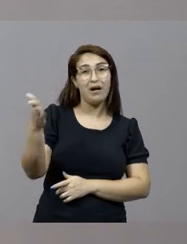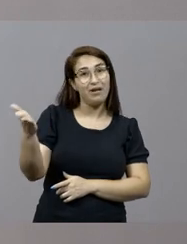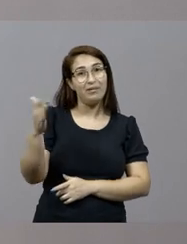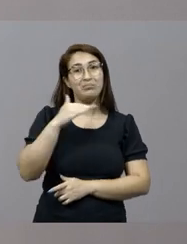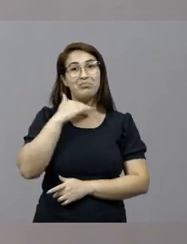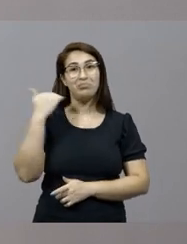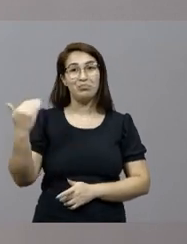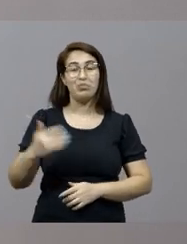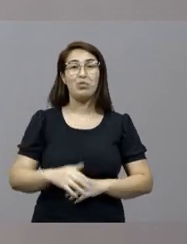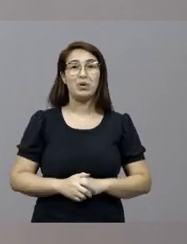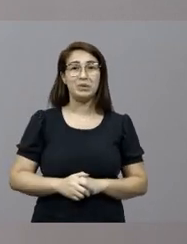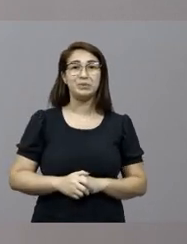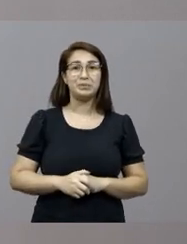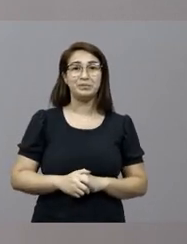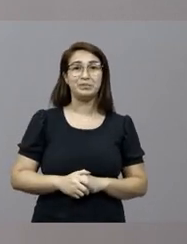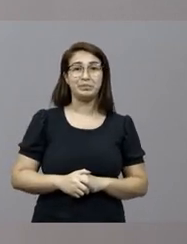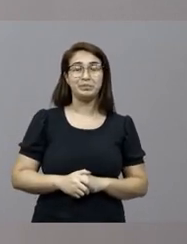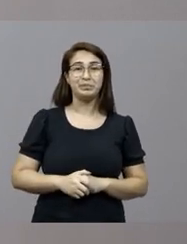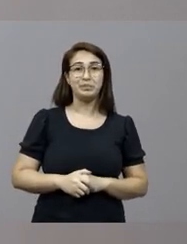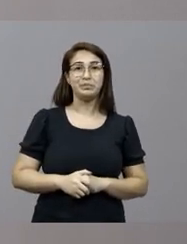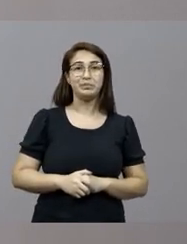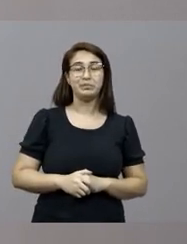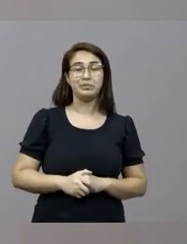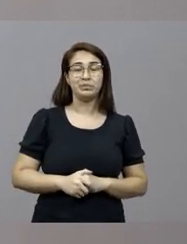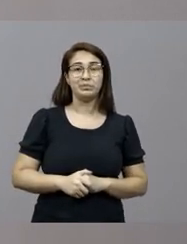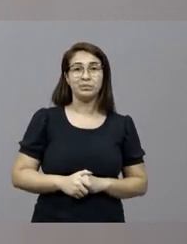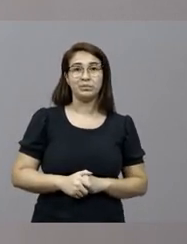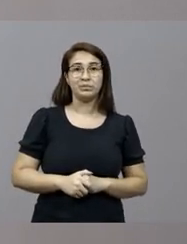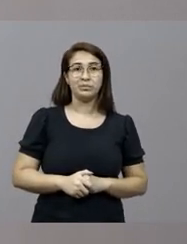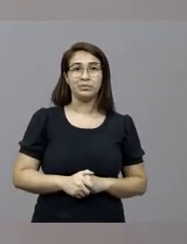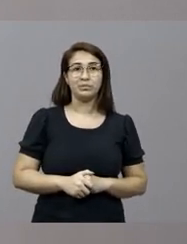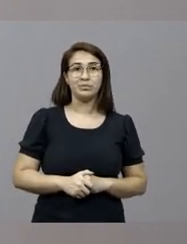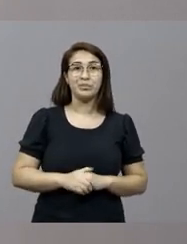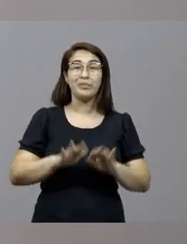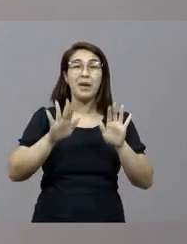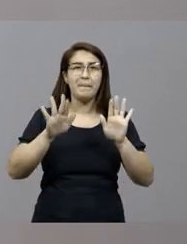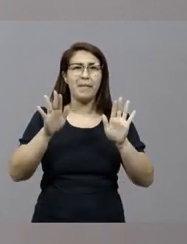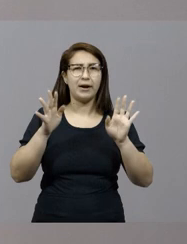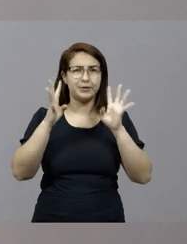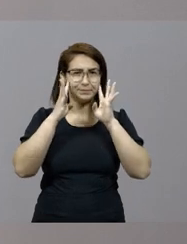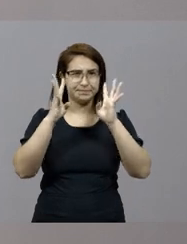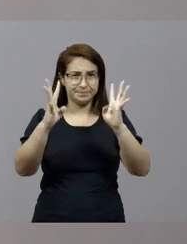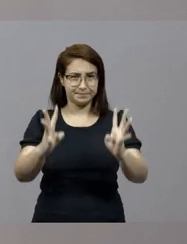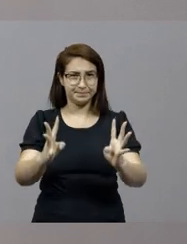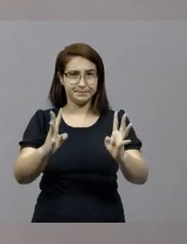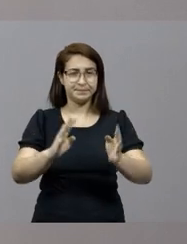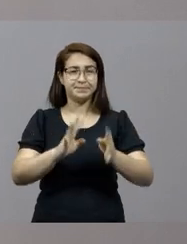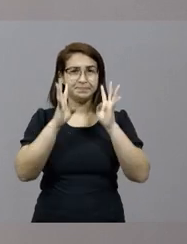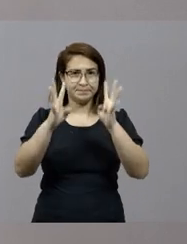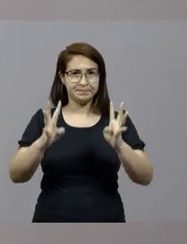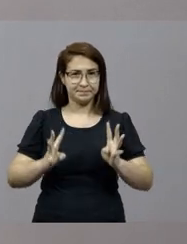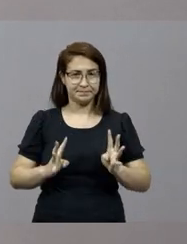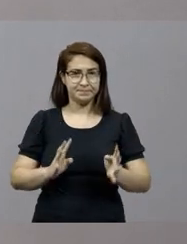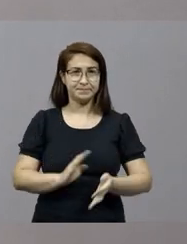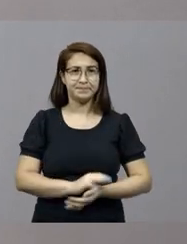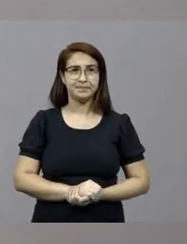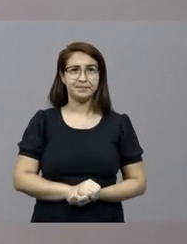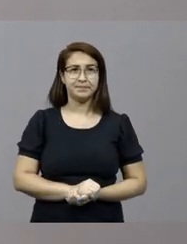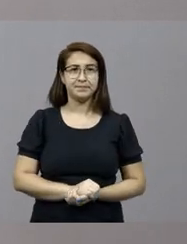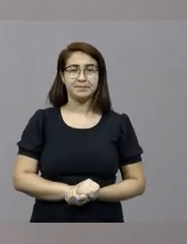após emboscá-lo em uma situação. Mas preste atenção nisso aqui, senhores.